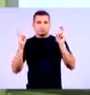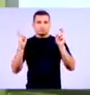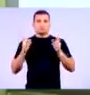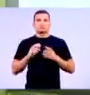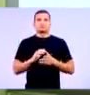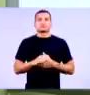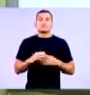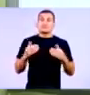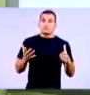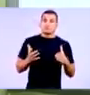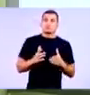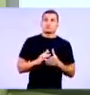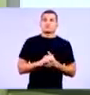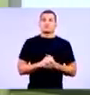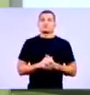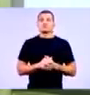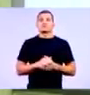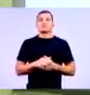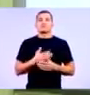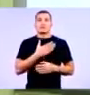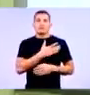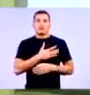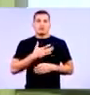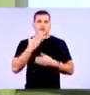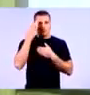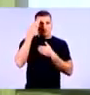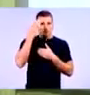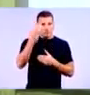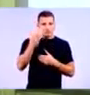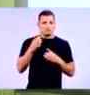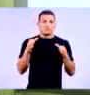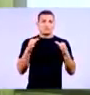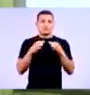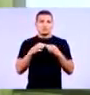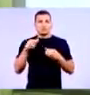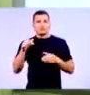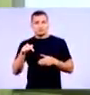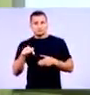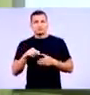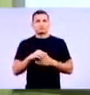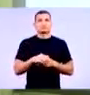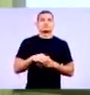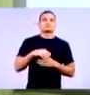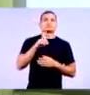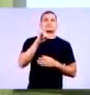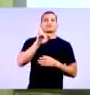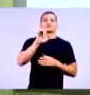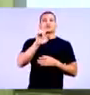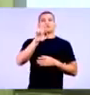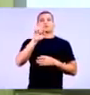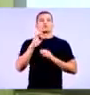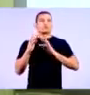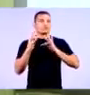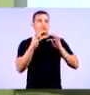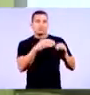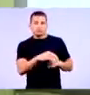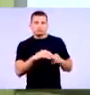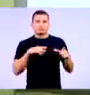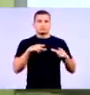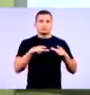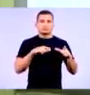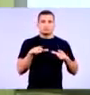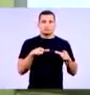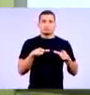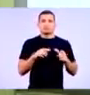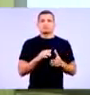Então, no mais, eu gostaria de agradecer a equipe aqui do estúdio, Silvano, Diego, Henrique, o Kleber, todo mundo que trabalhou aqui